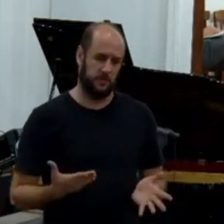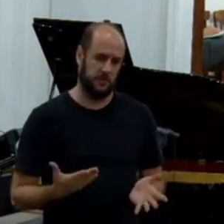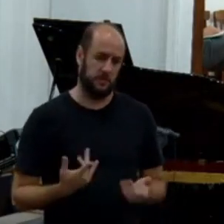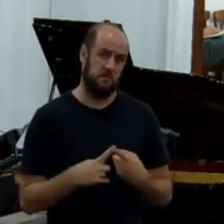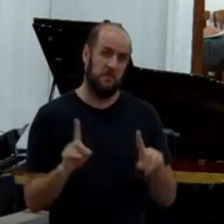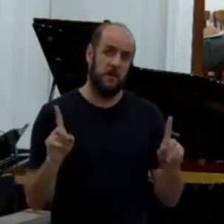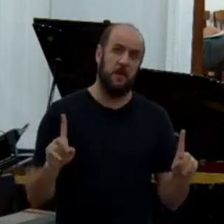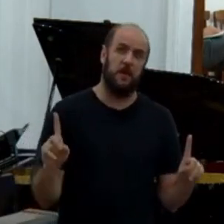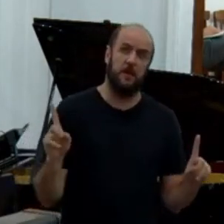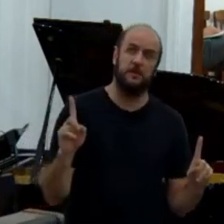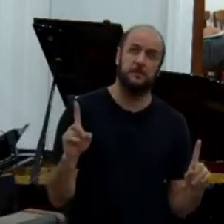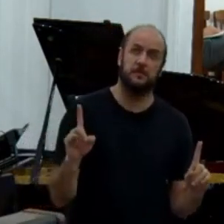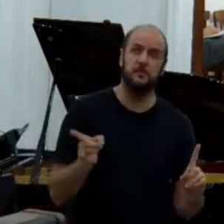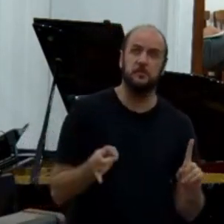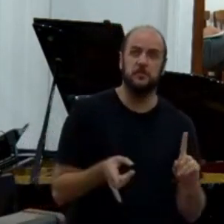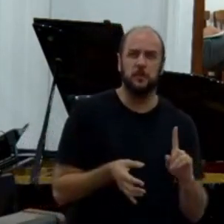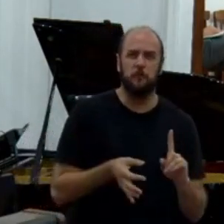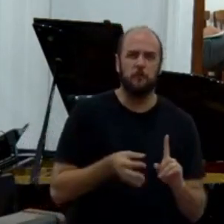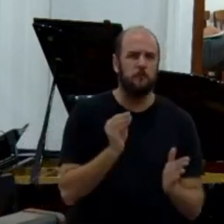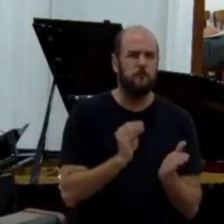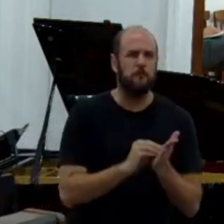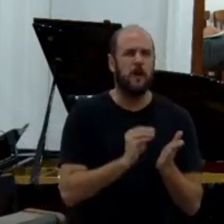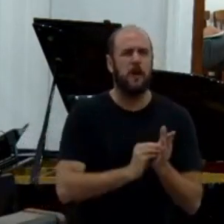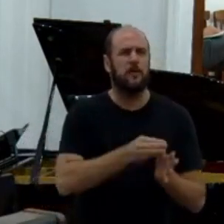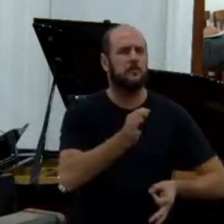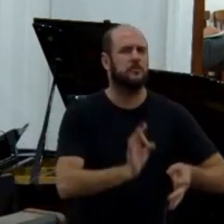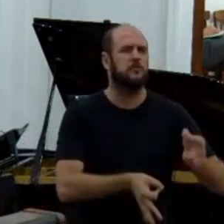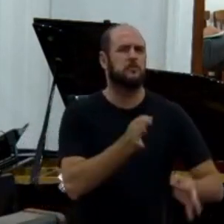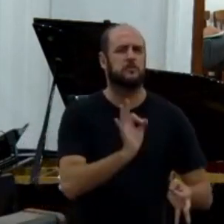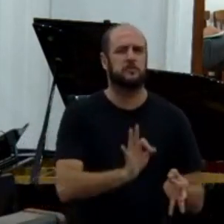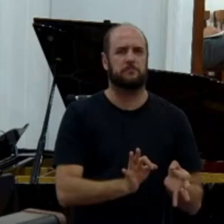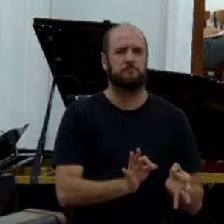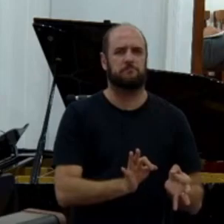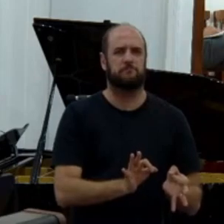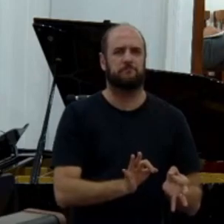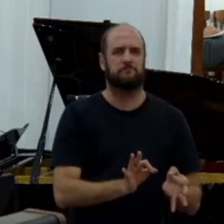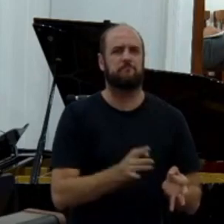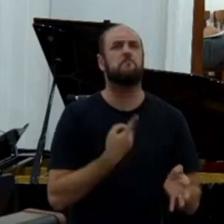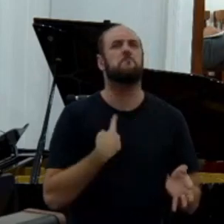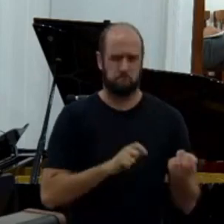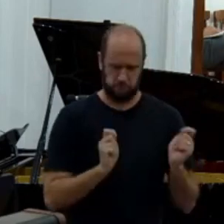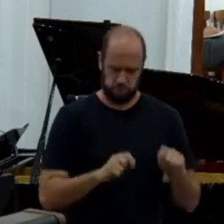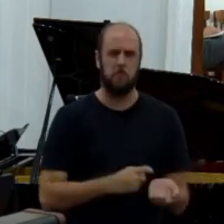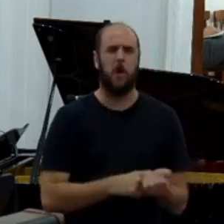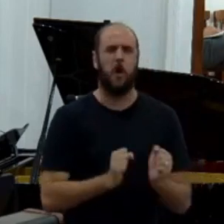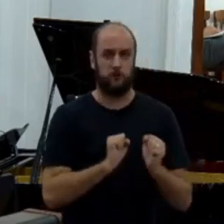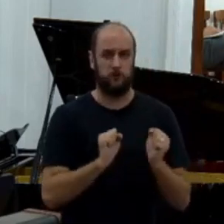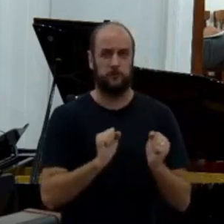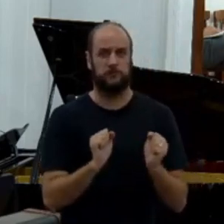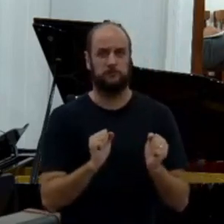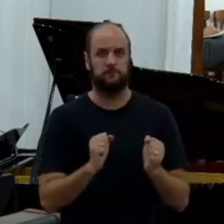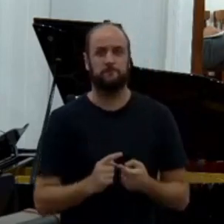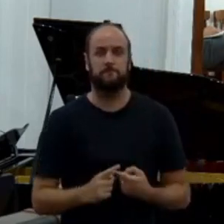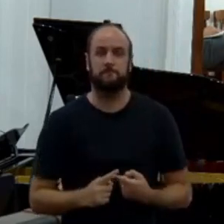mas naquilo que é injusto, precisamente injusto. No